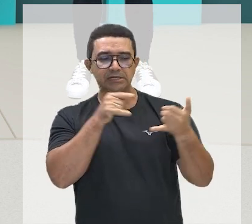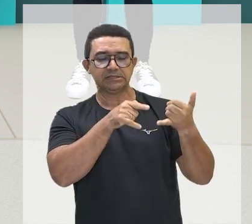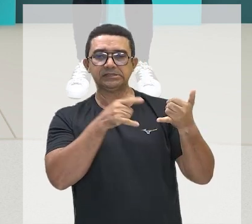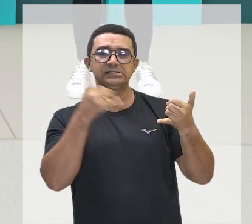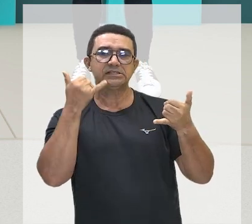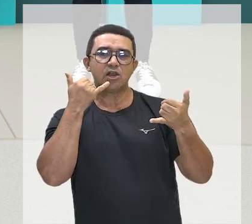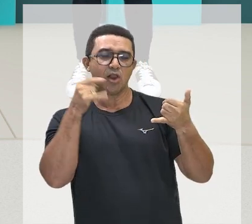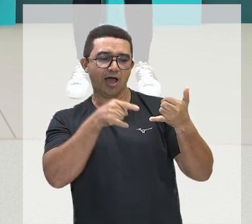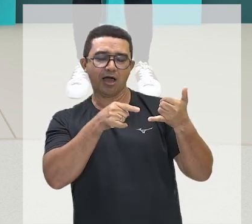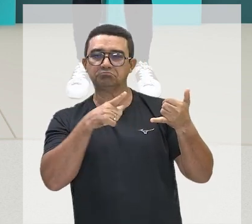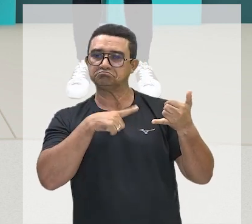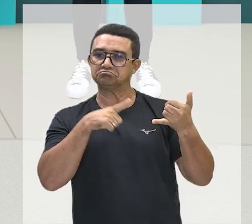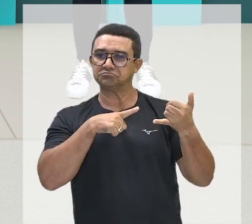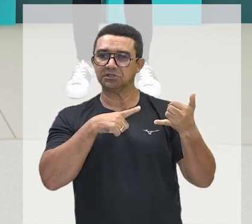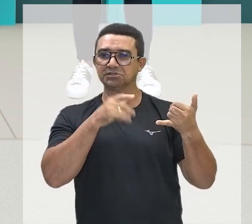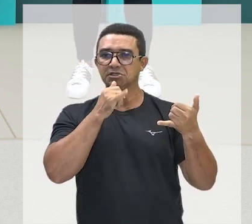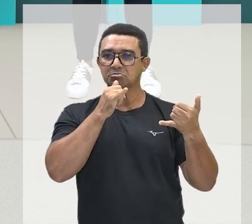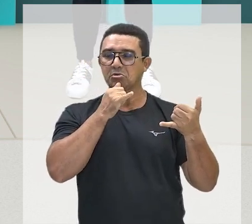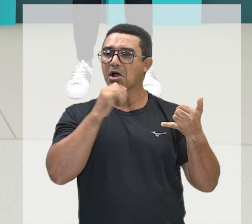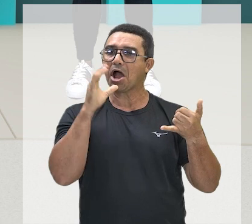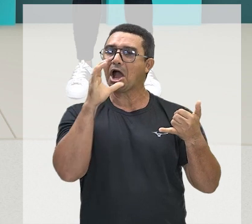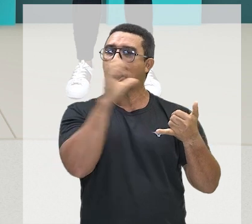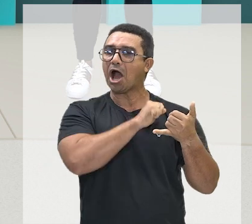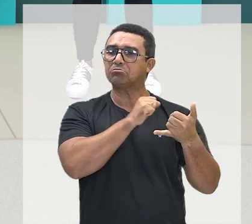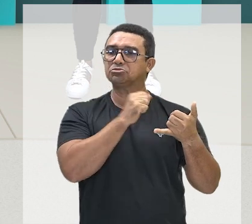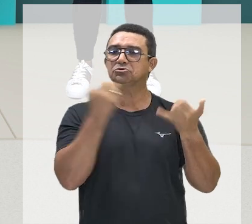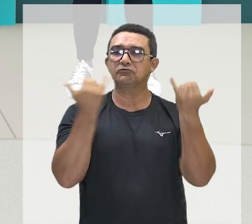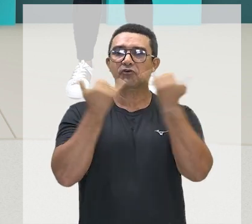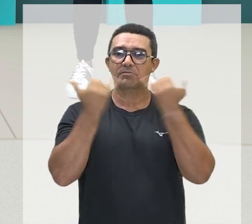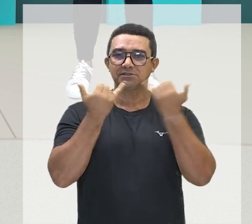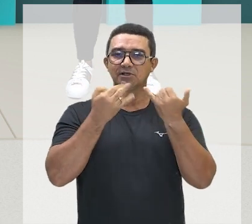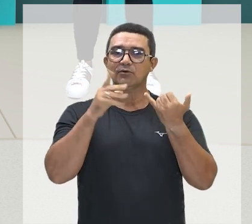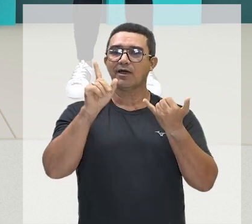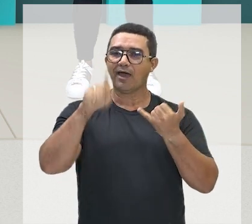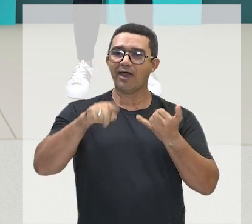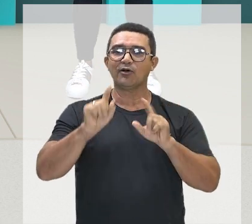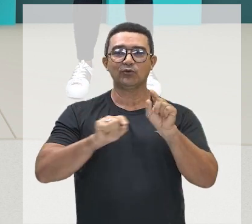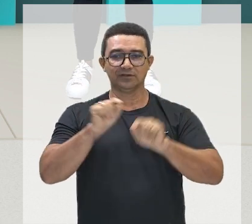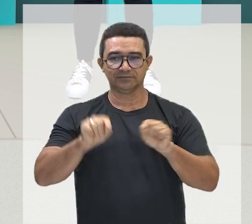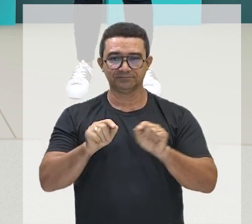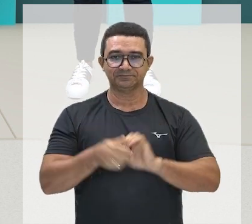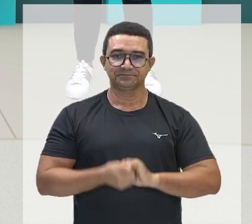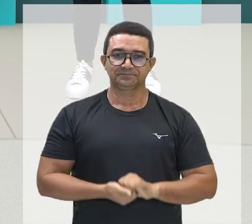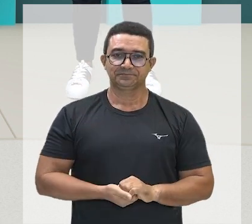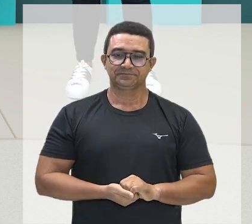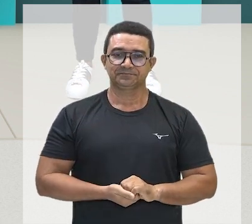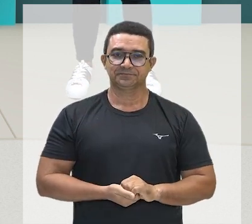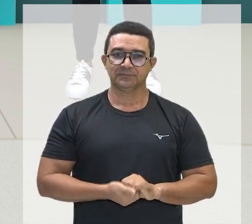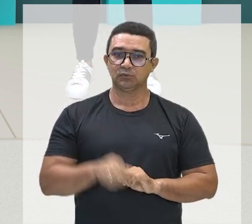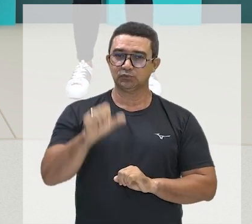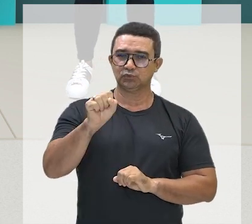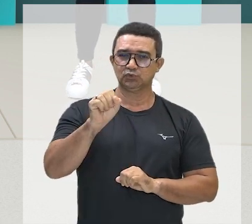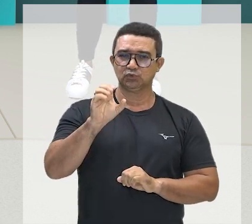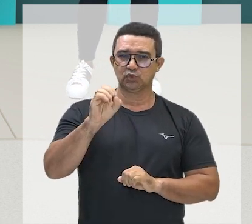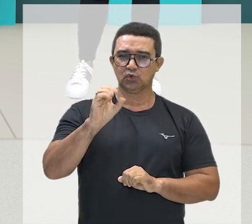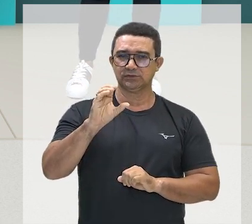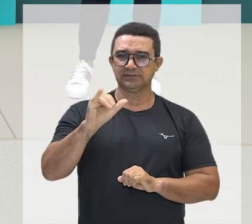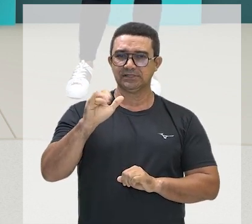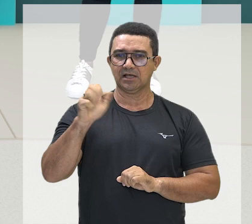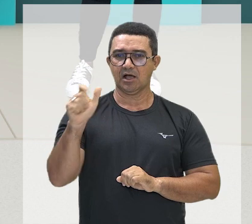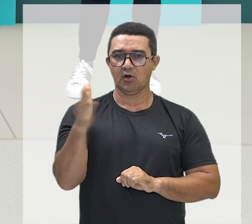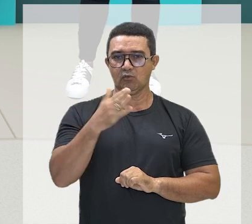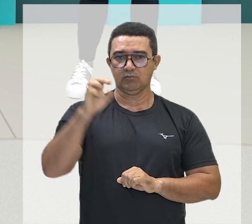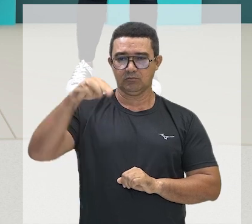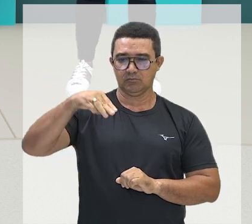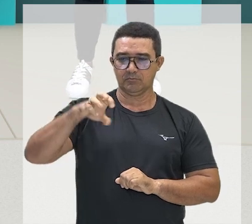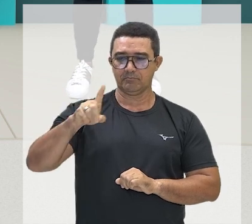forma muito rápida, que é o social media. O que são isso? Vamos ler aqui o conceito em língua inglesa e a